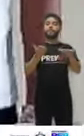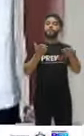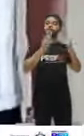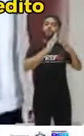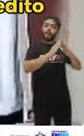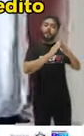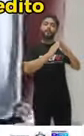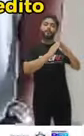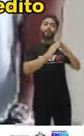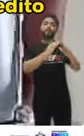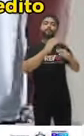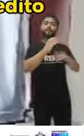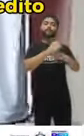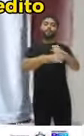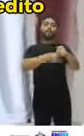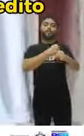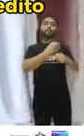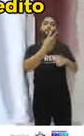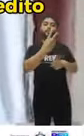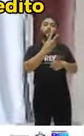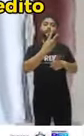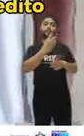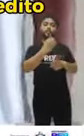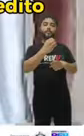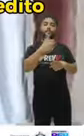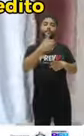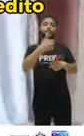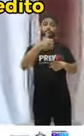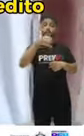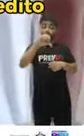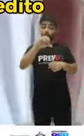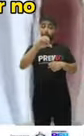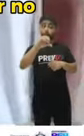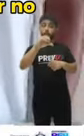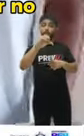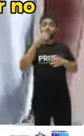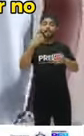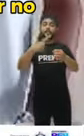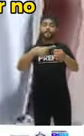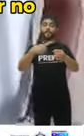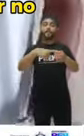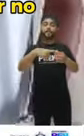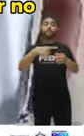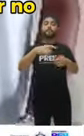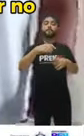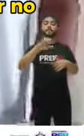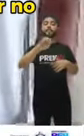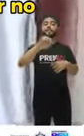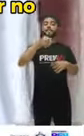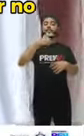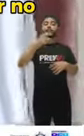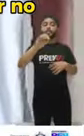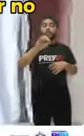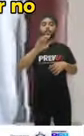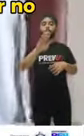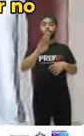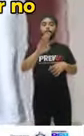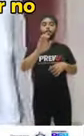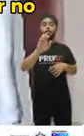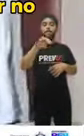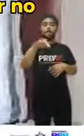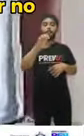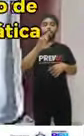2019, aí aqui no polo de São Benedito do Sul. E daí eu consegui passar